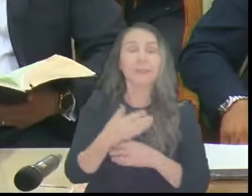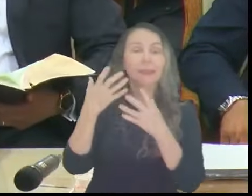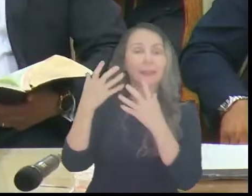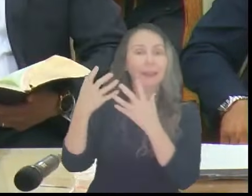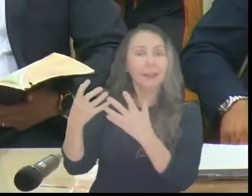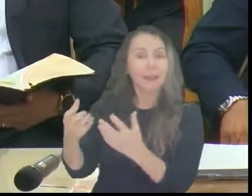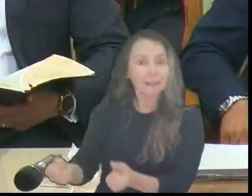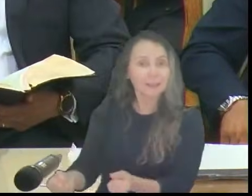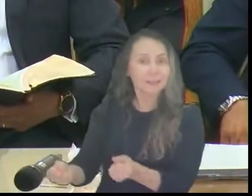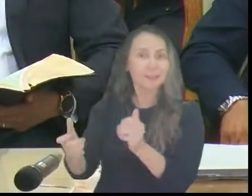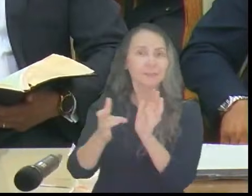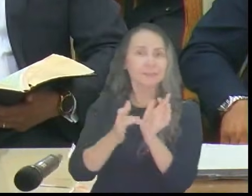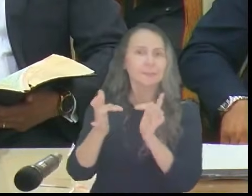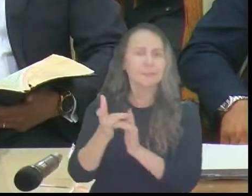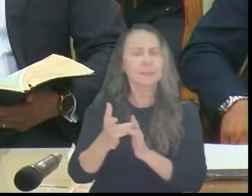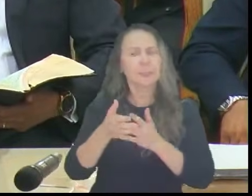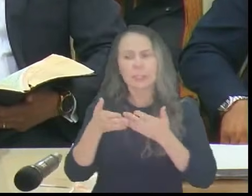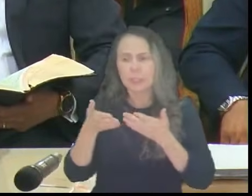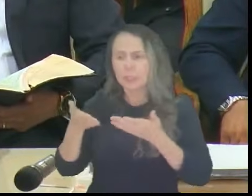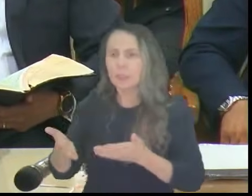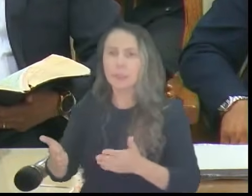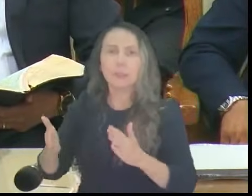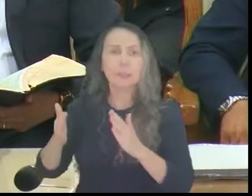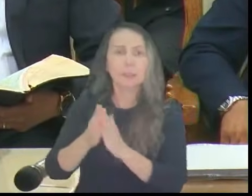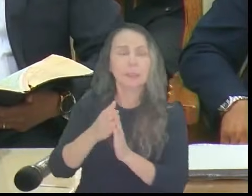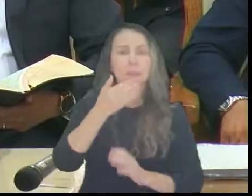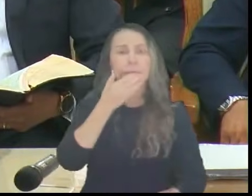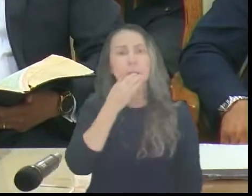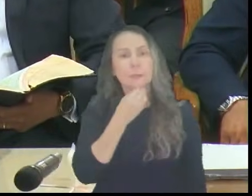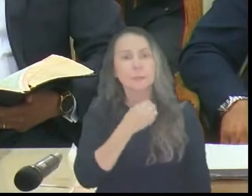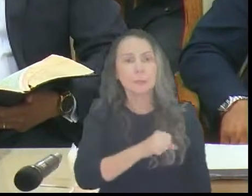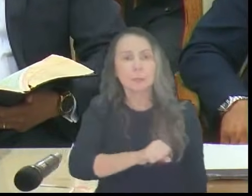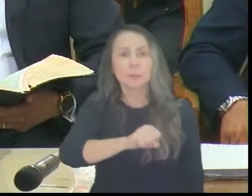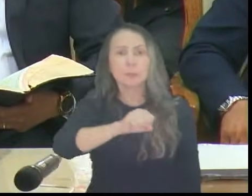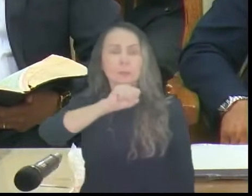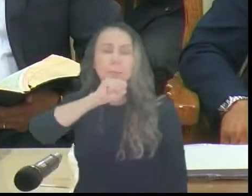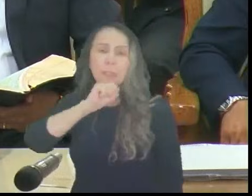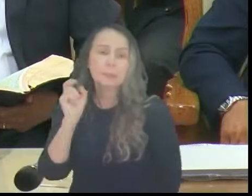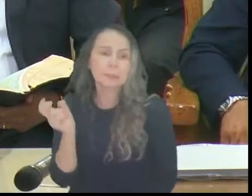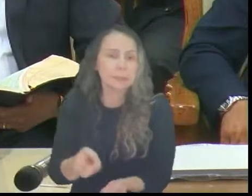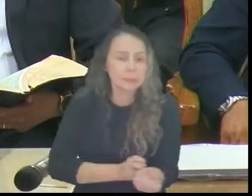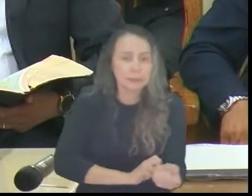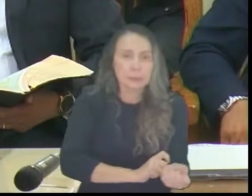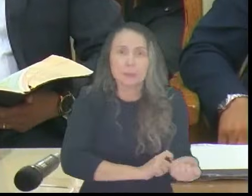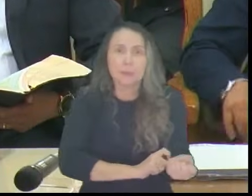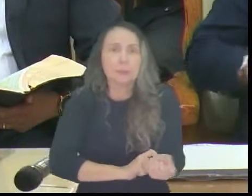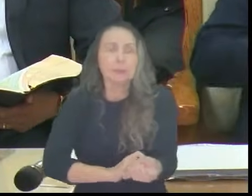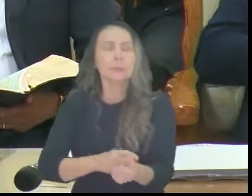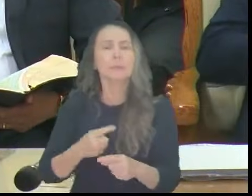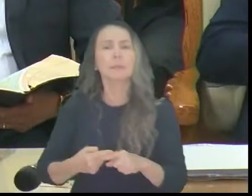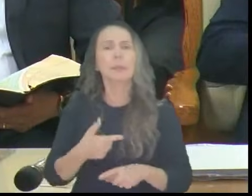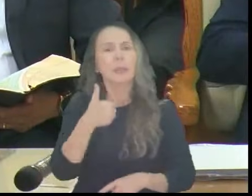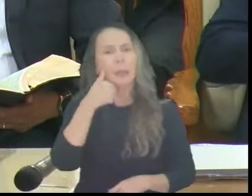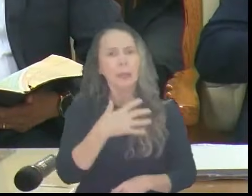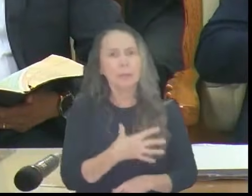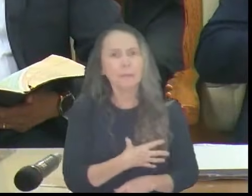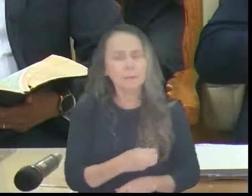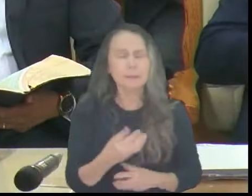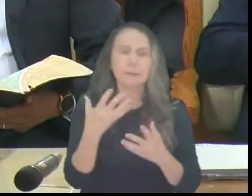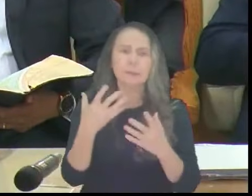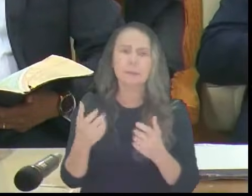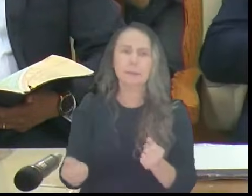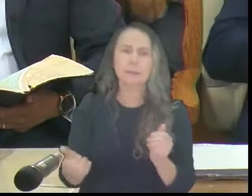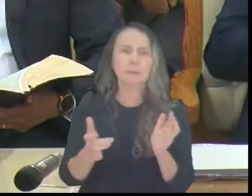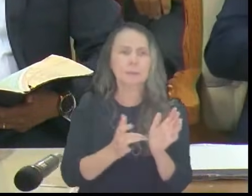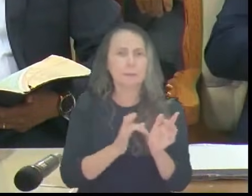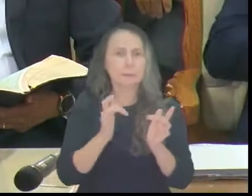o pai ficou irado. O pai ficou irado porque a filha se converteu e denunciou a escola